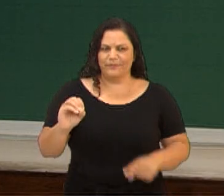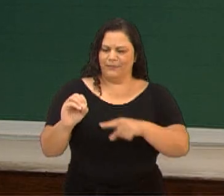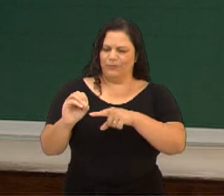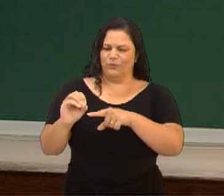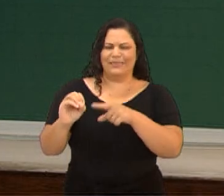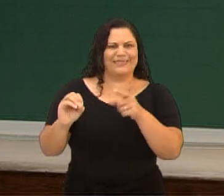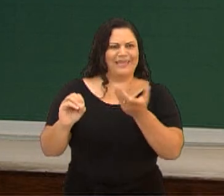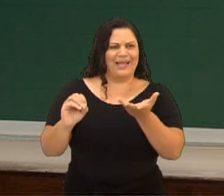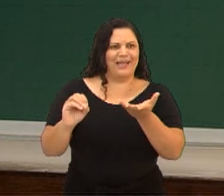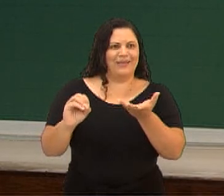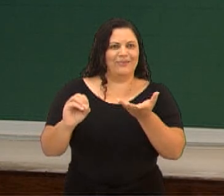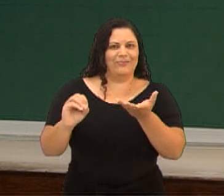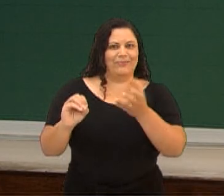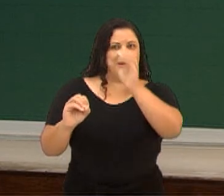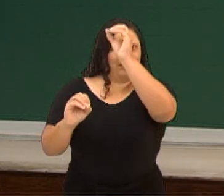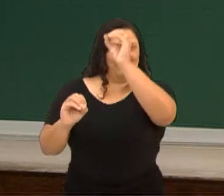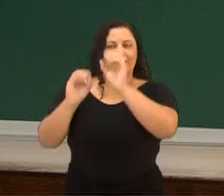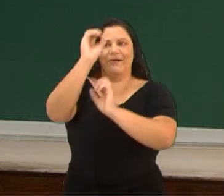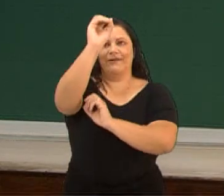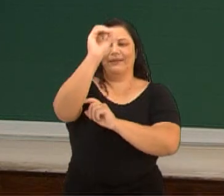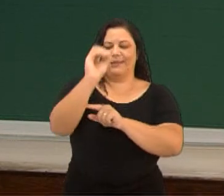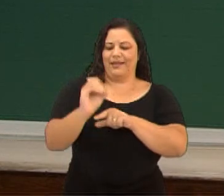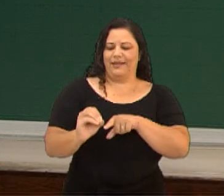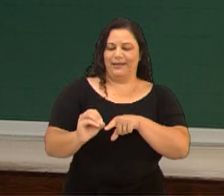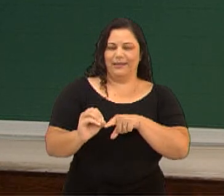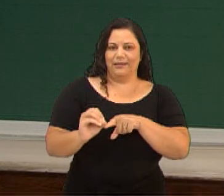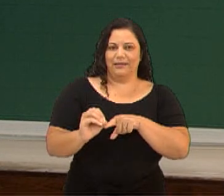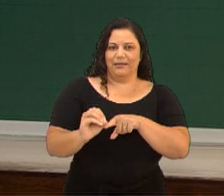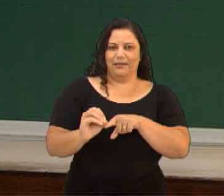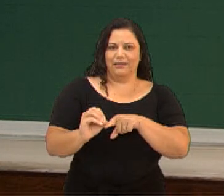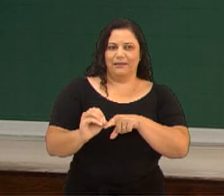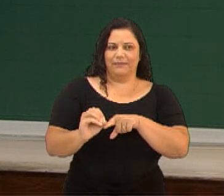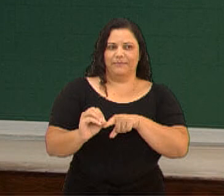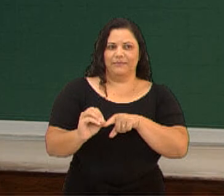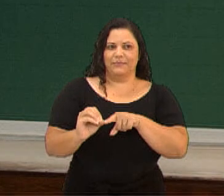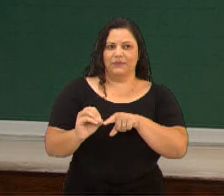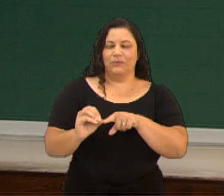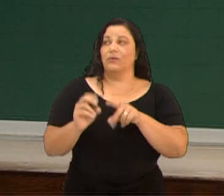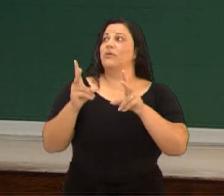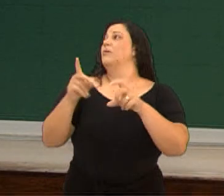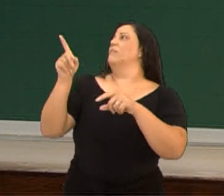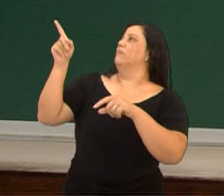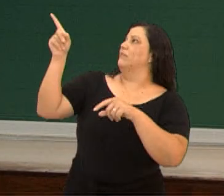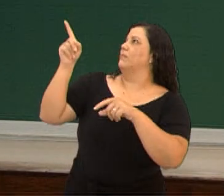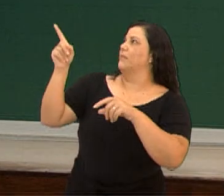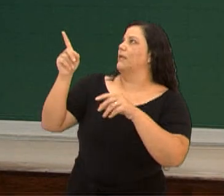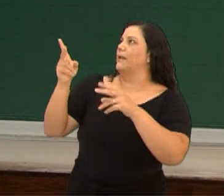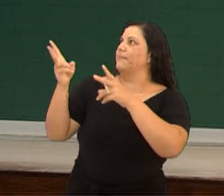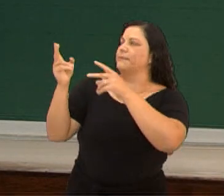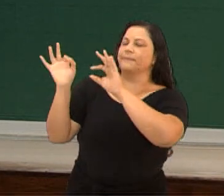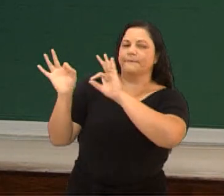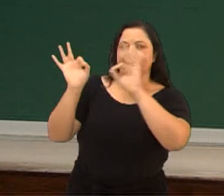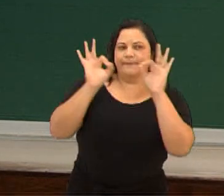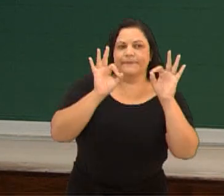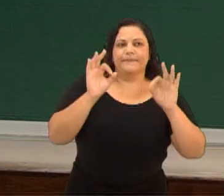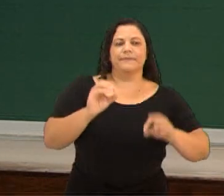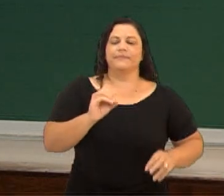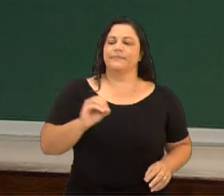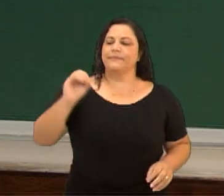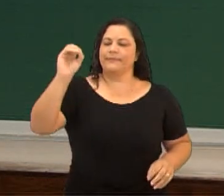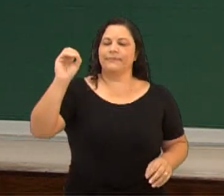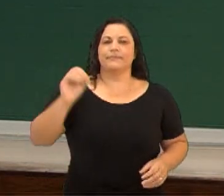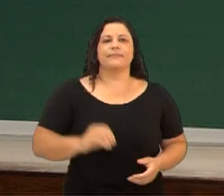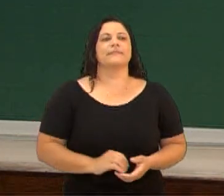aqui, prof? Daqui, ó. Esse 0 abaixa aqui, ó. E qual é o número que vezes 3 dá 0? O